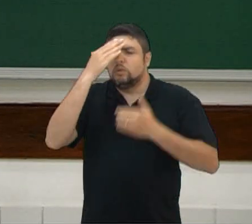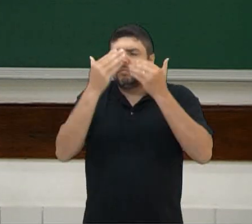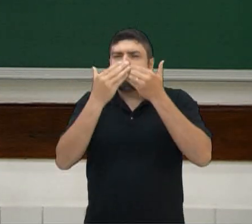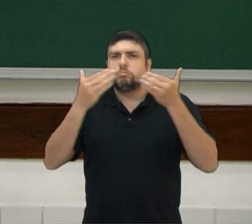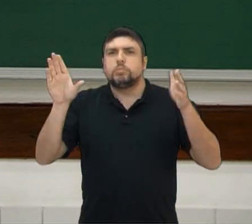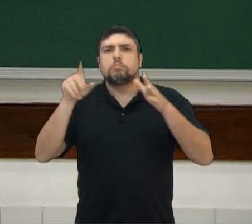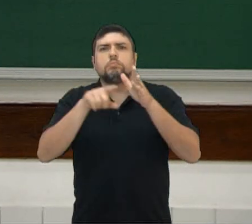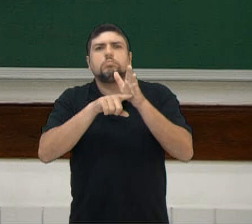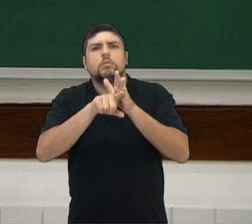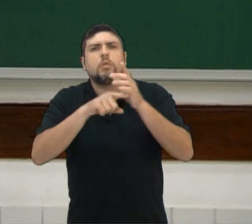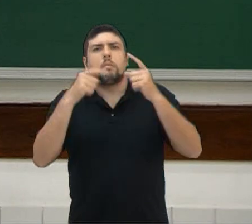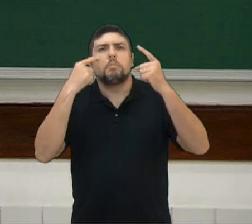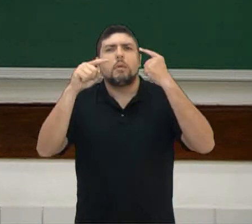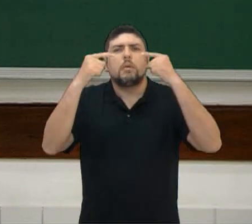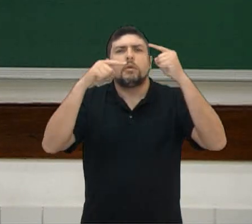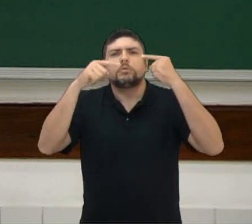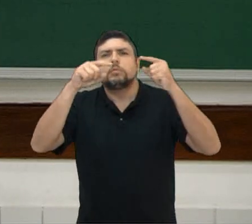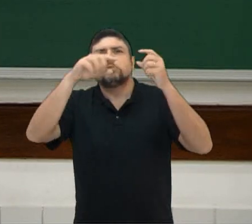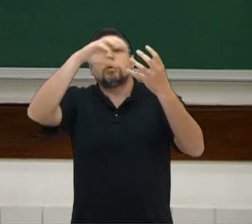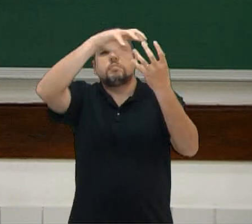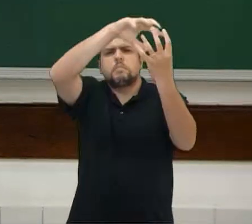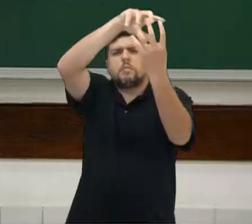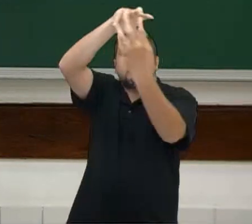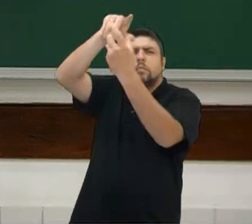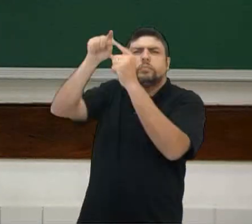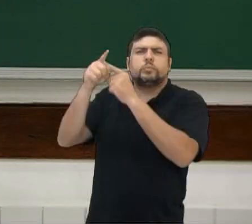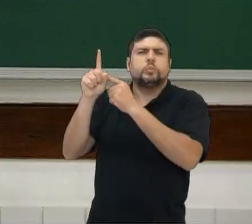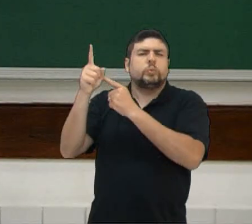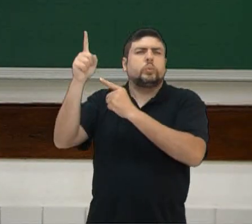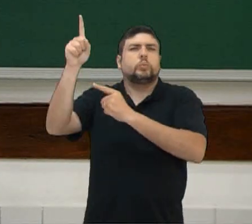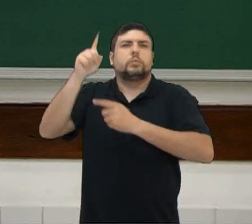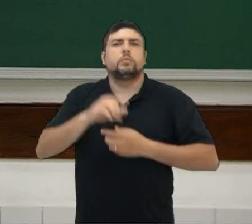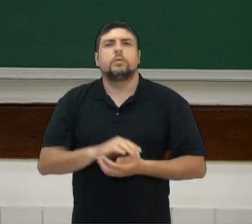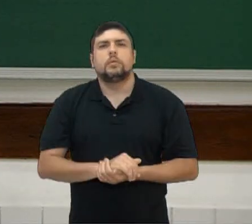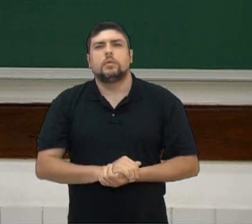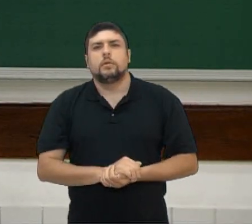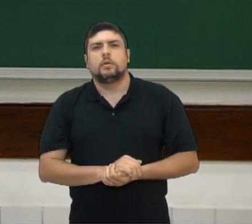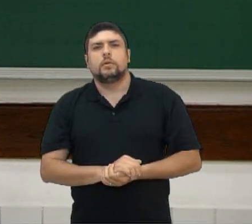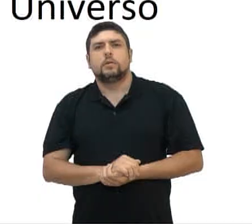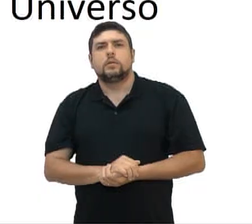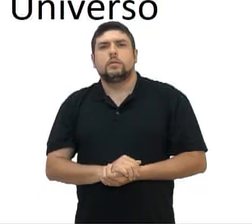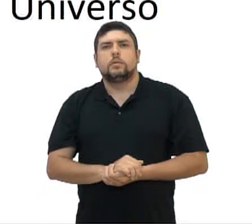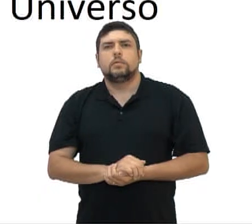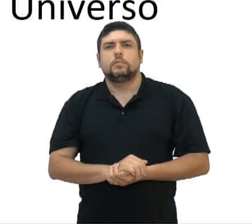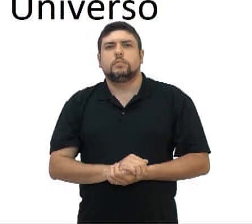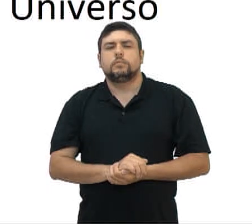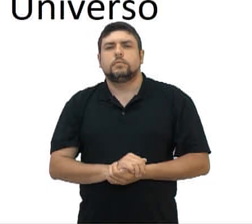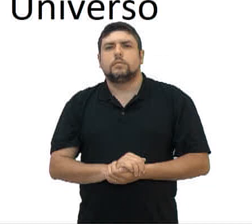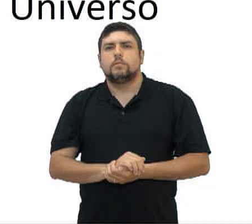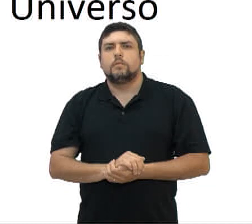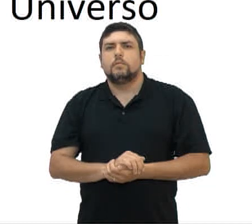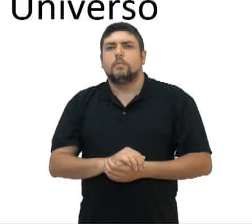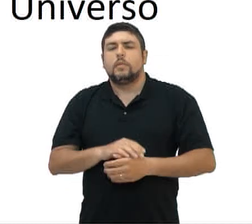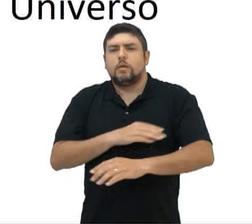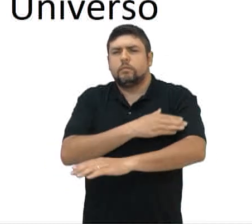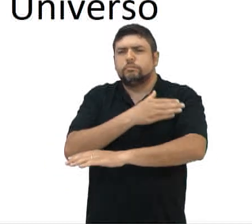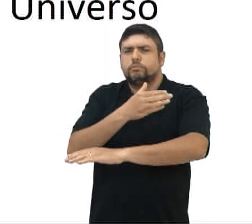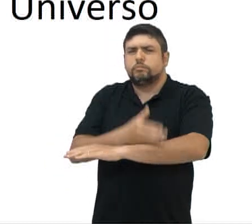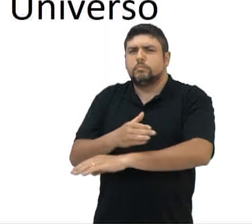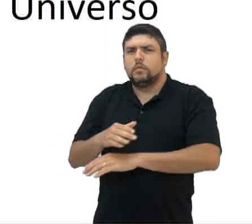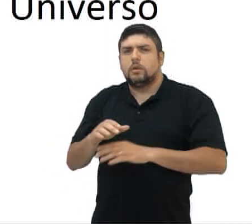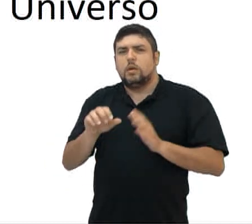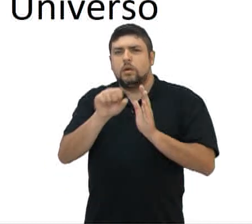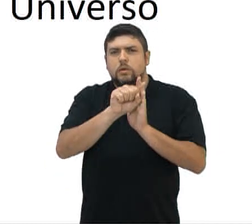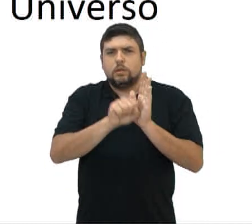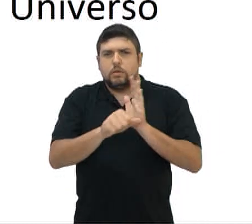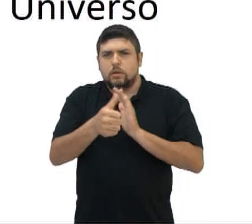as coisas são harmônicas e finitas, tudo mais simples. A partir da Alta Idade Média, mas sobretudo nos séculos